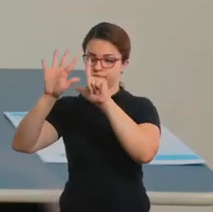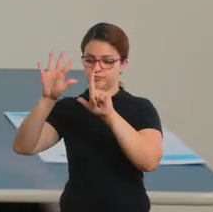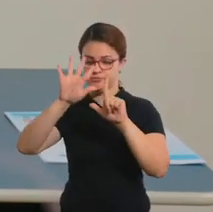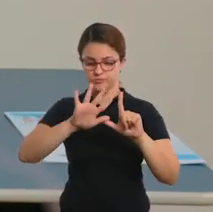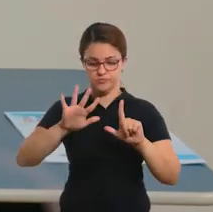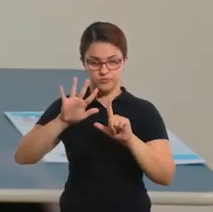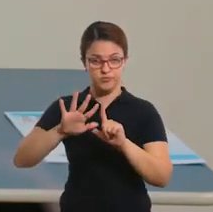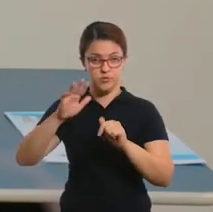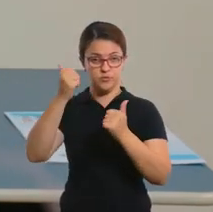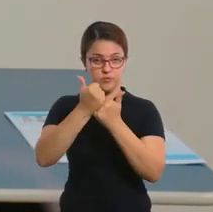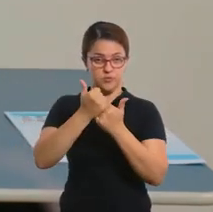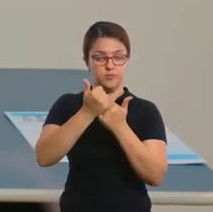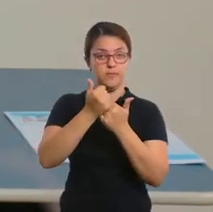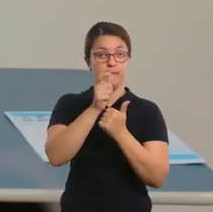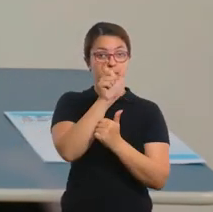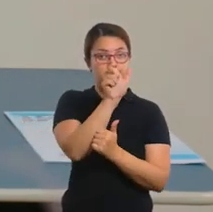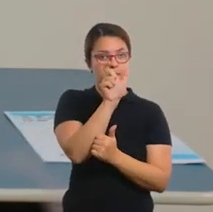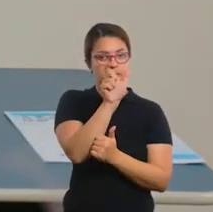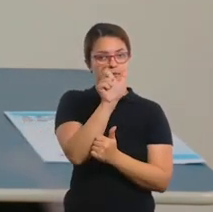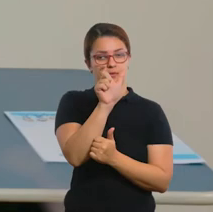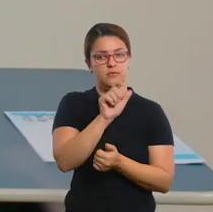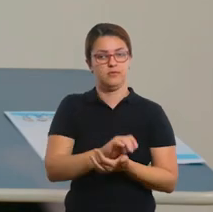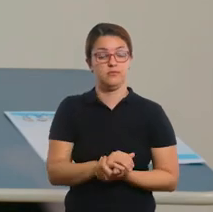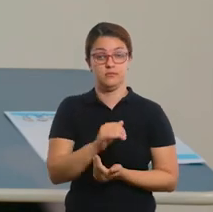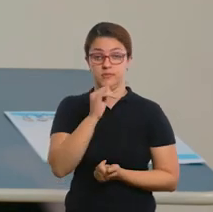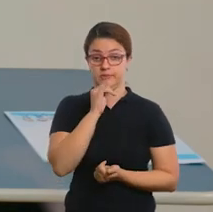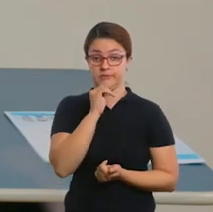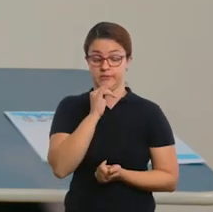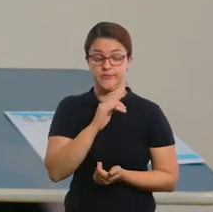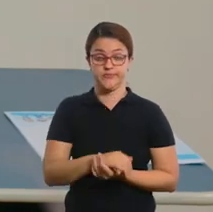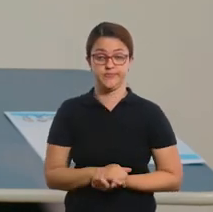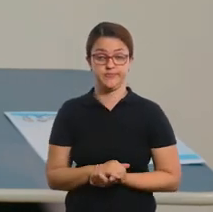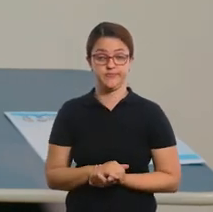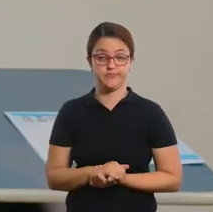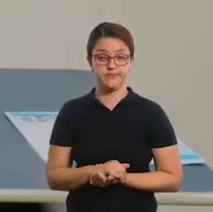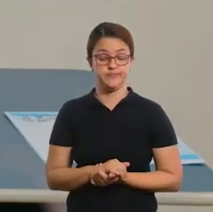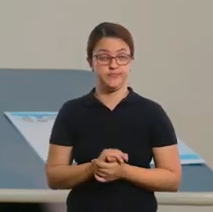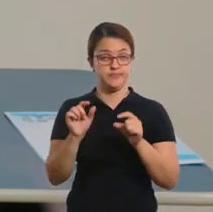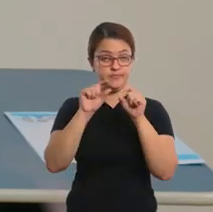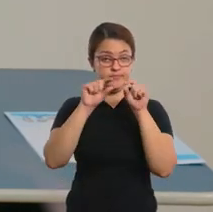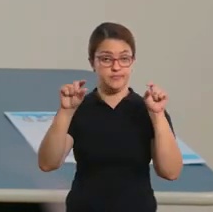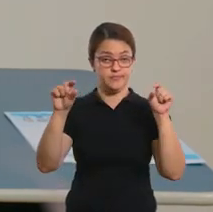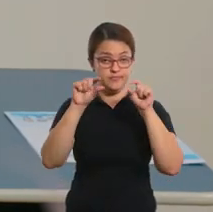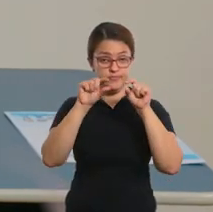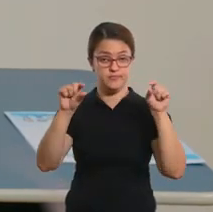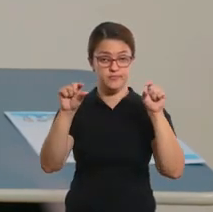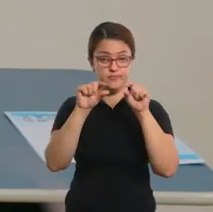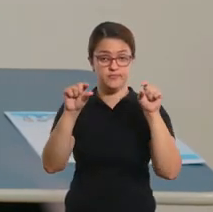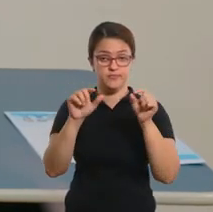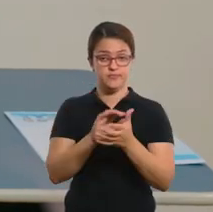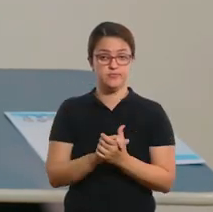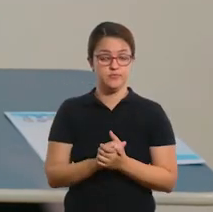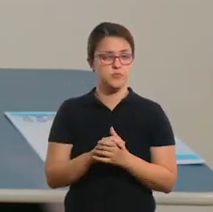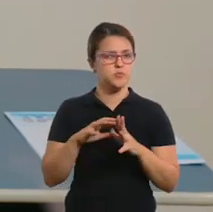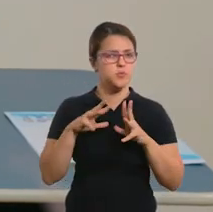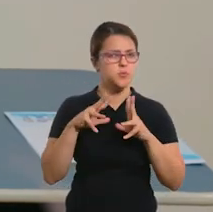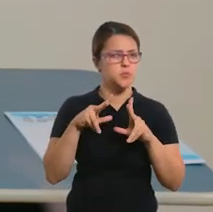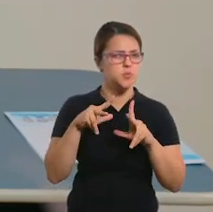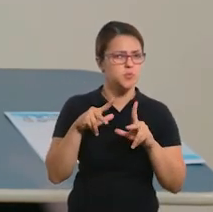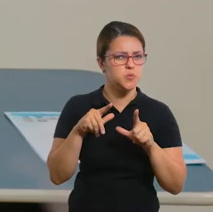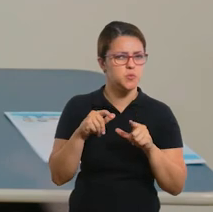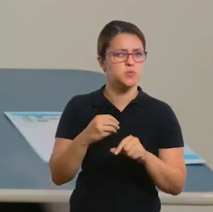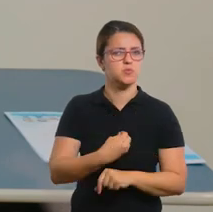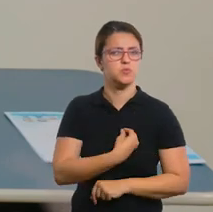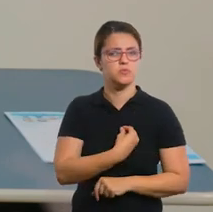por palavras. Por exemplo, aqui na primeira frase, vocês vão substituir. Todo ser